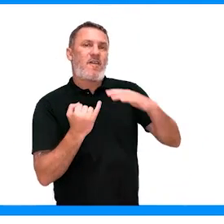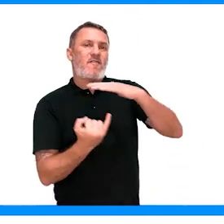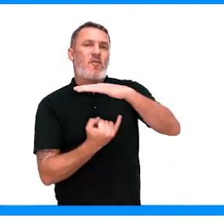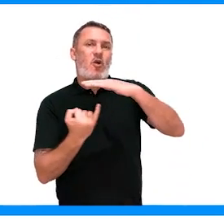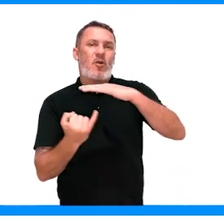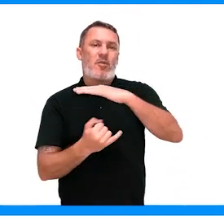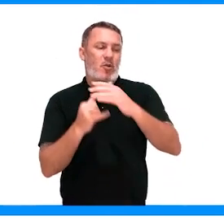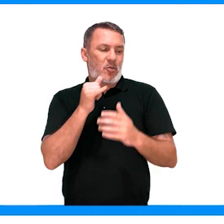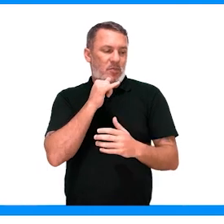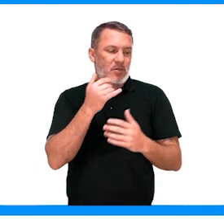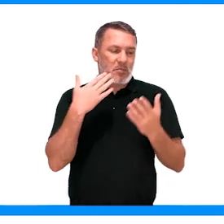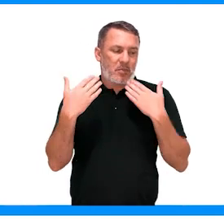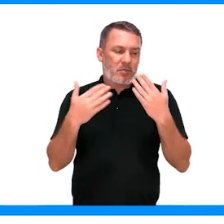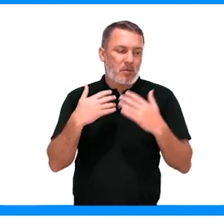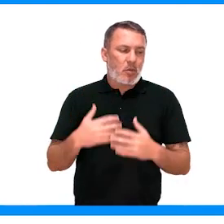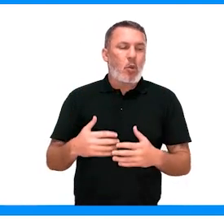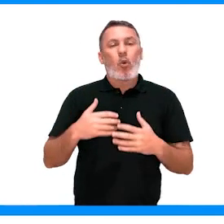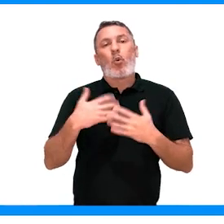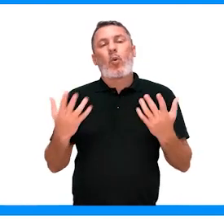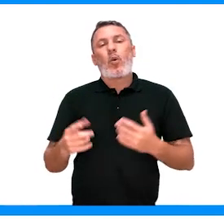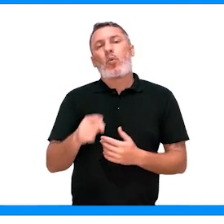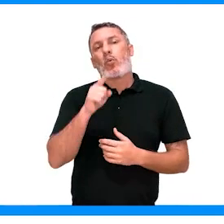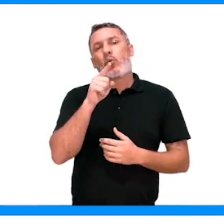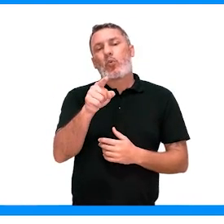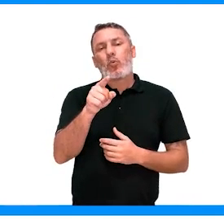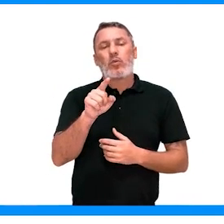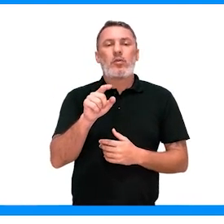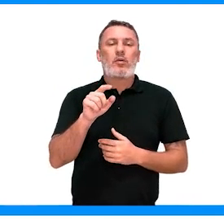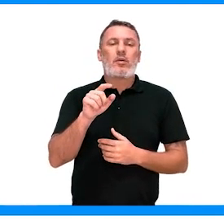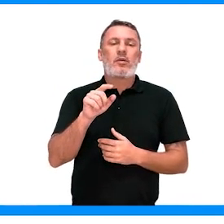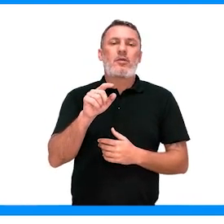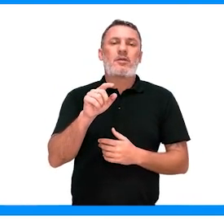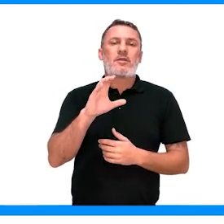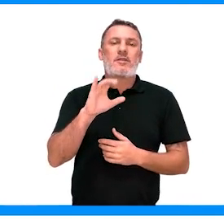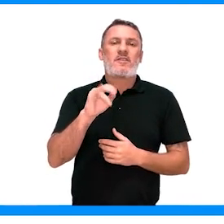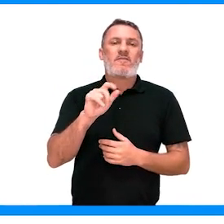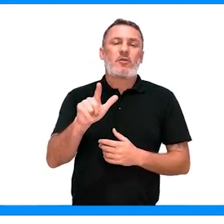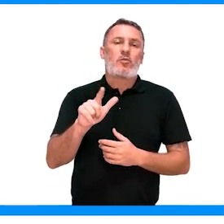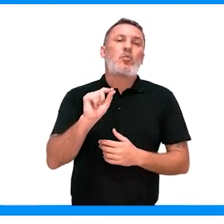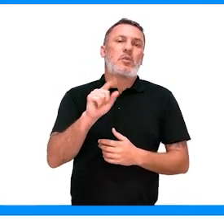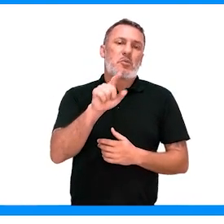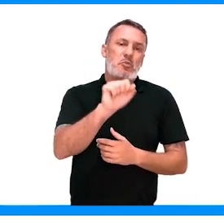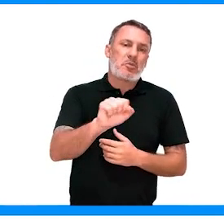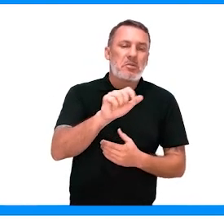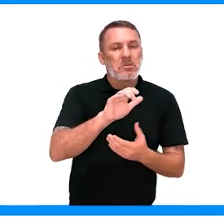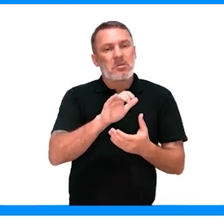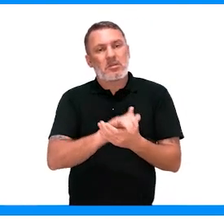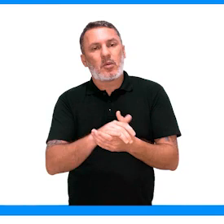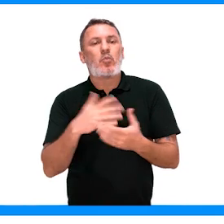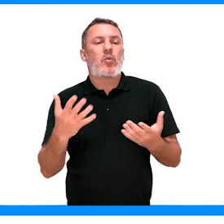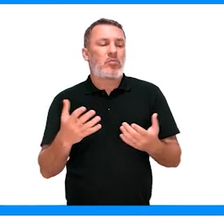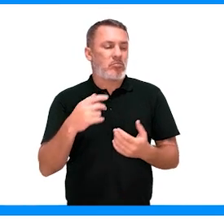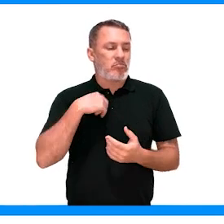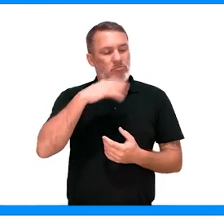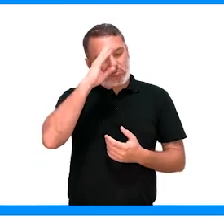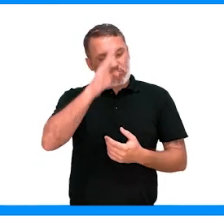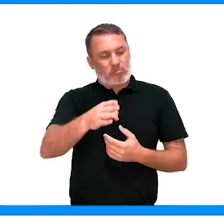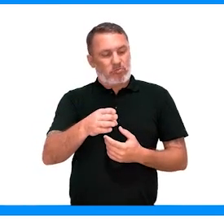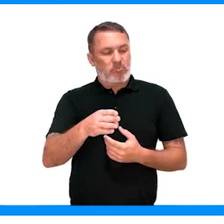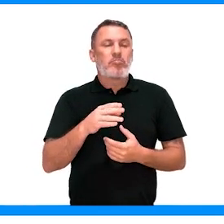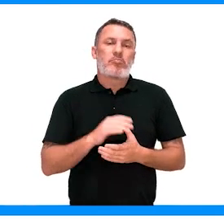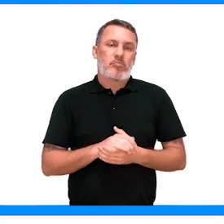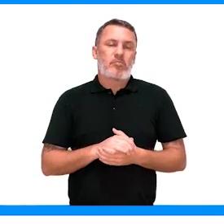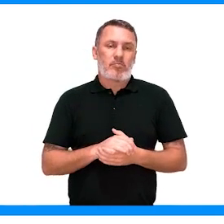no nosso exemplo aí tá, qual é tu estado civil? Então, eu estou falando com a pessoa diretamente, eu vou falar qual é